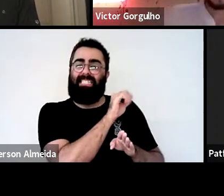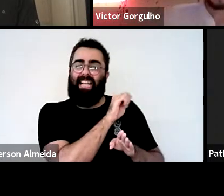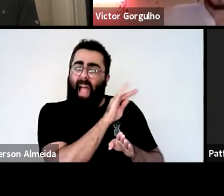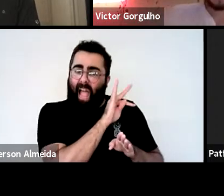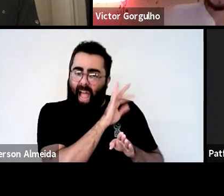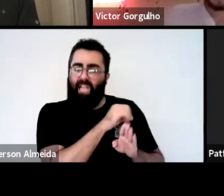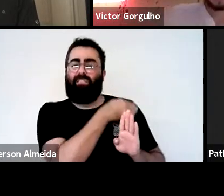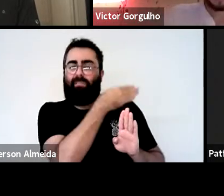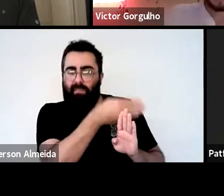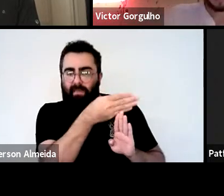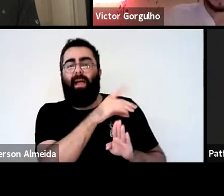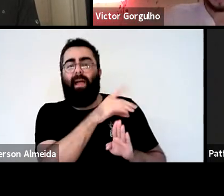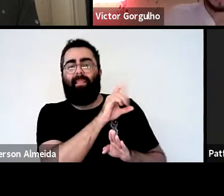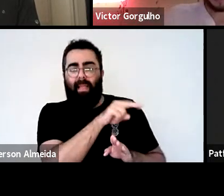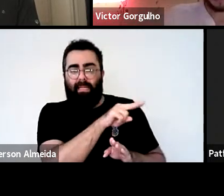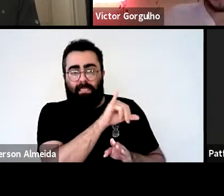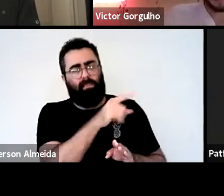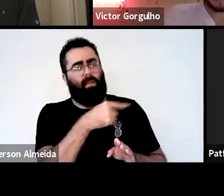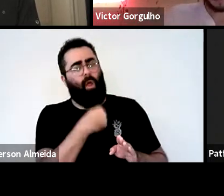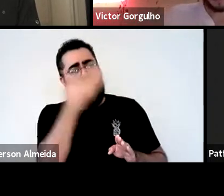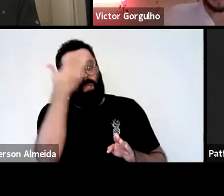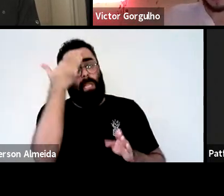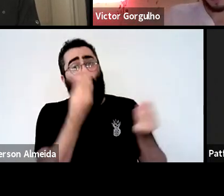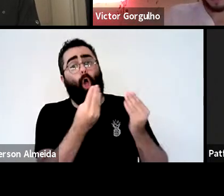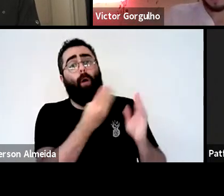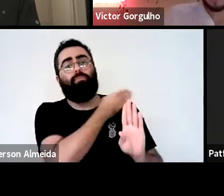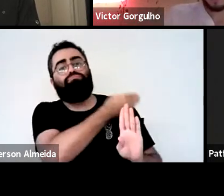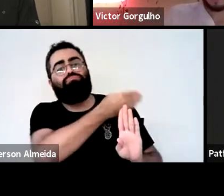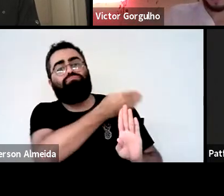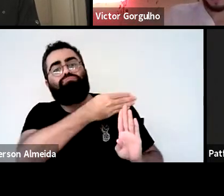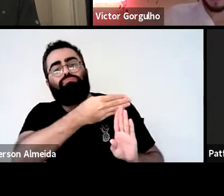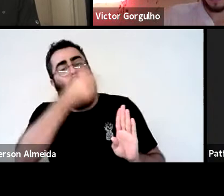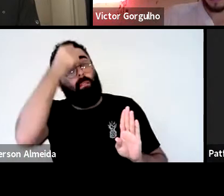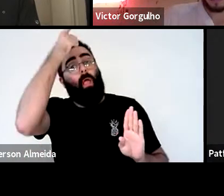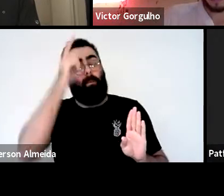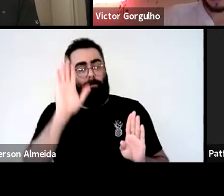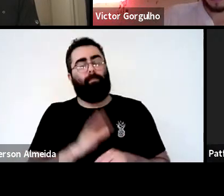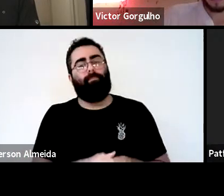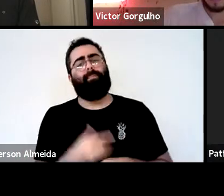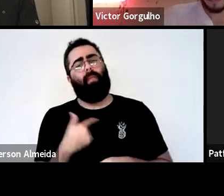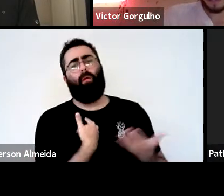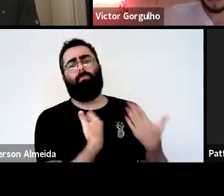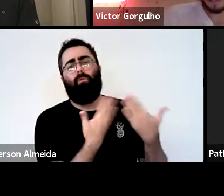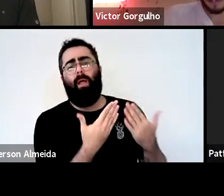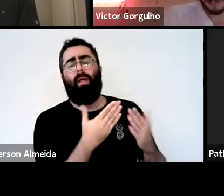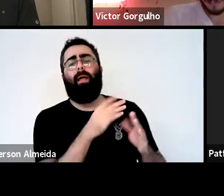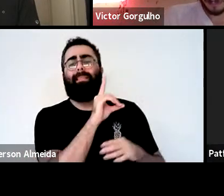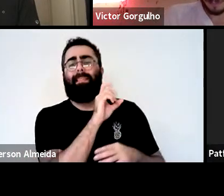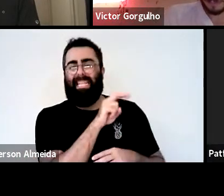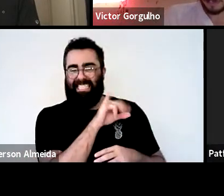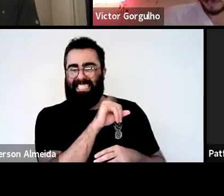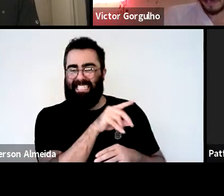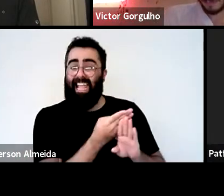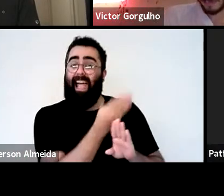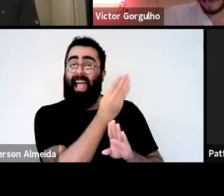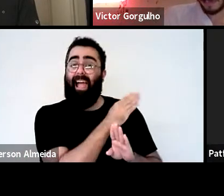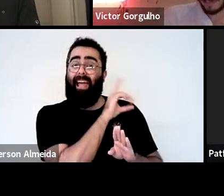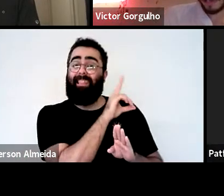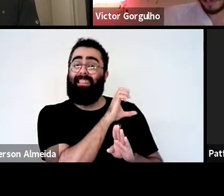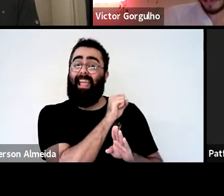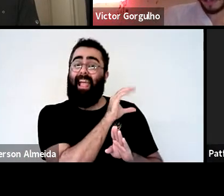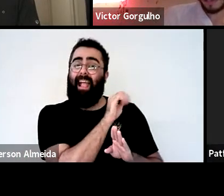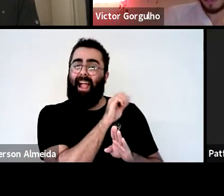acontecendo nesse meio todo, assim. E aí eu começo com a Denise, a gente começa com a Denise com o Descartes, porque para a gente o ponto principal e